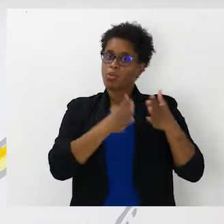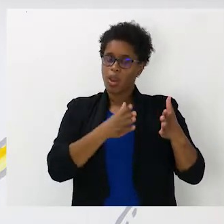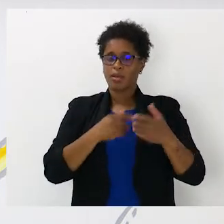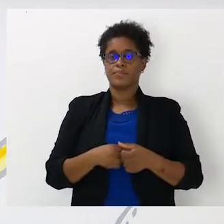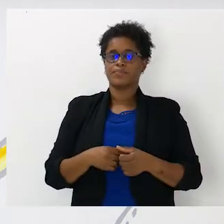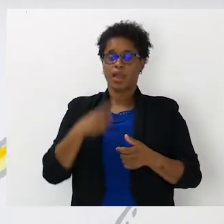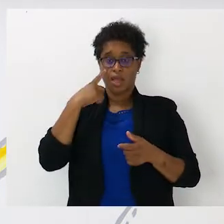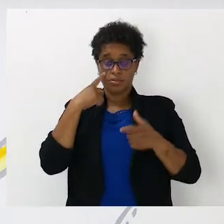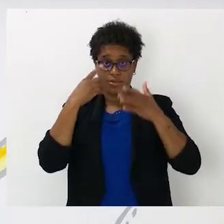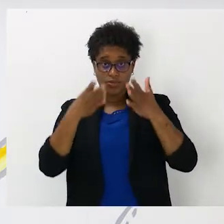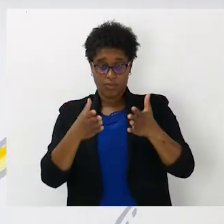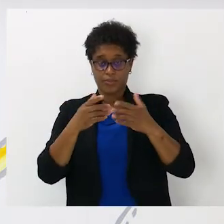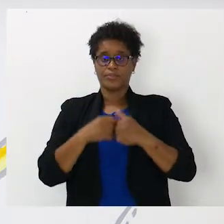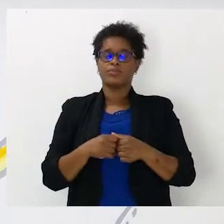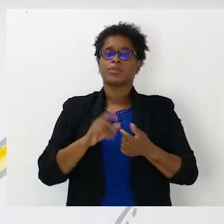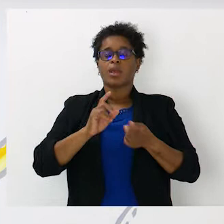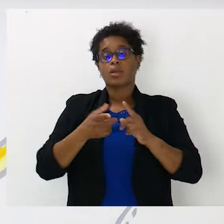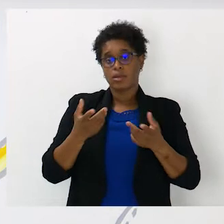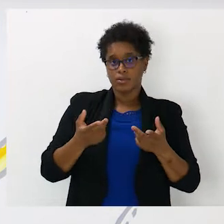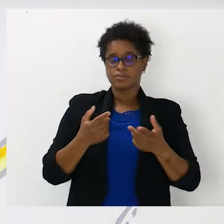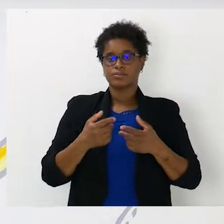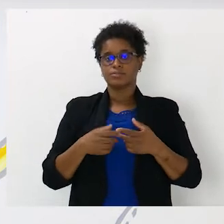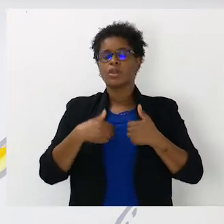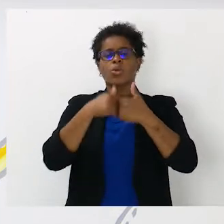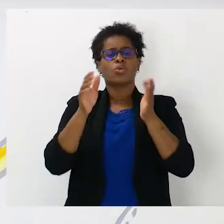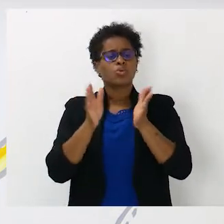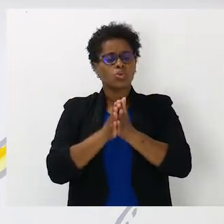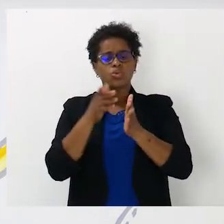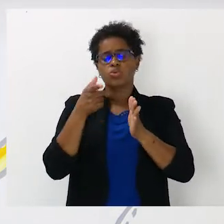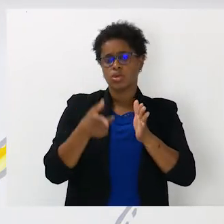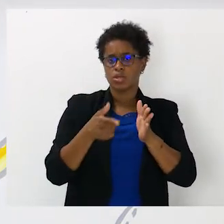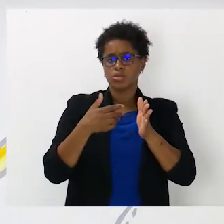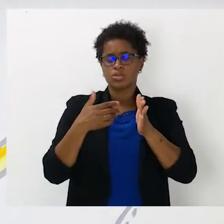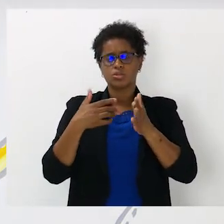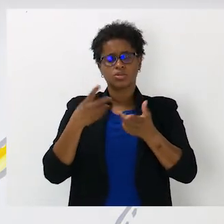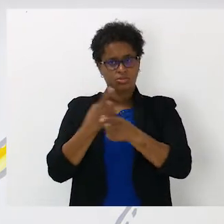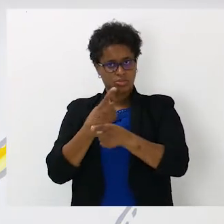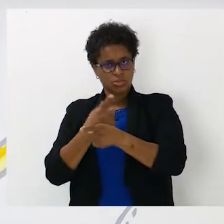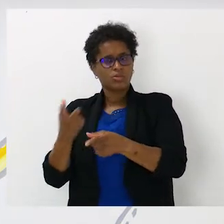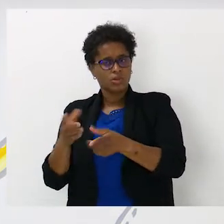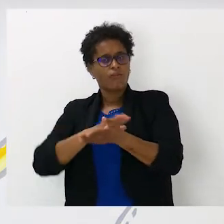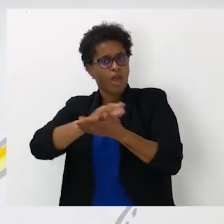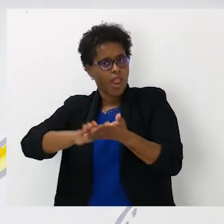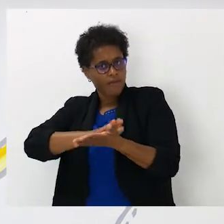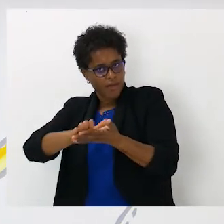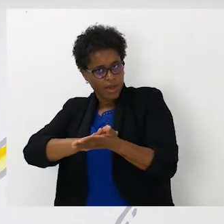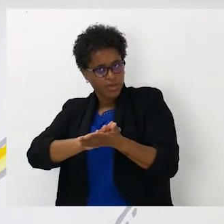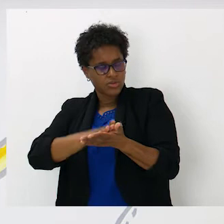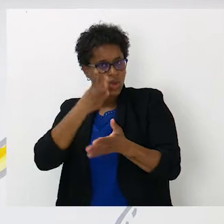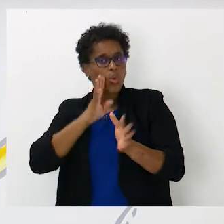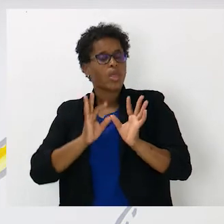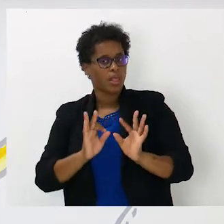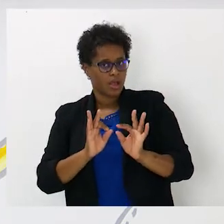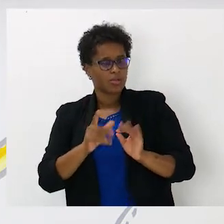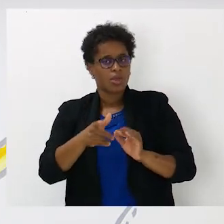particular atenção é que todos esses órgãos são lavados, são tratados,